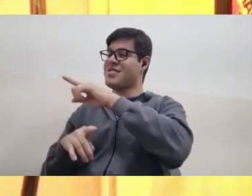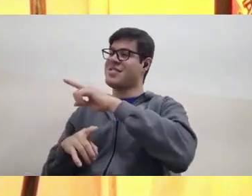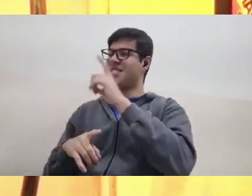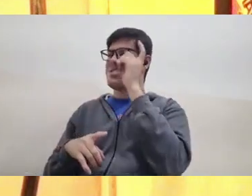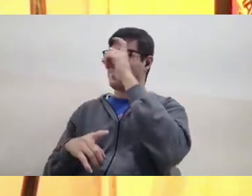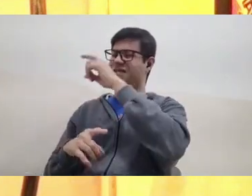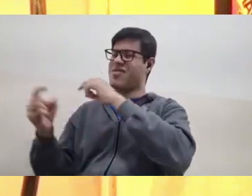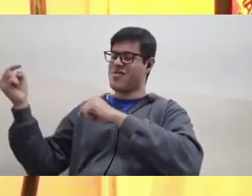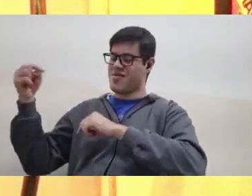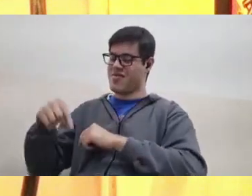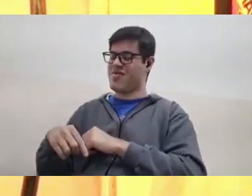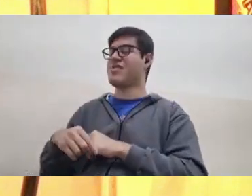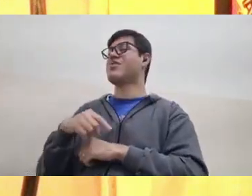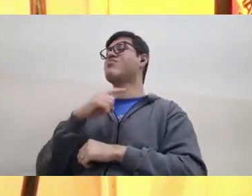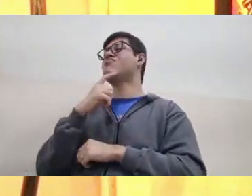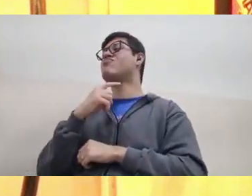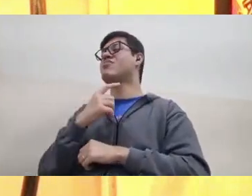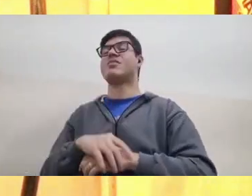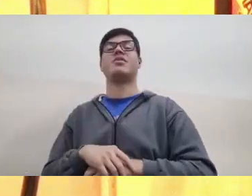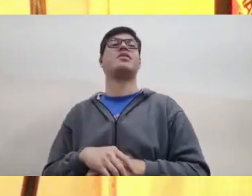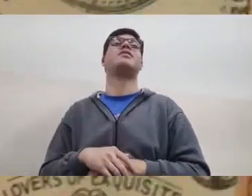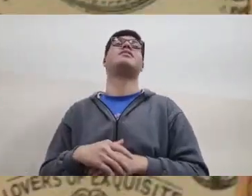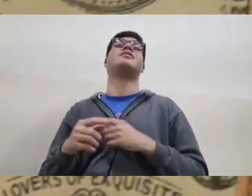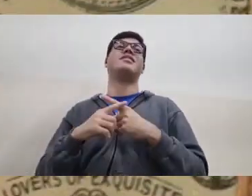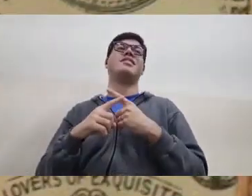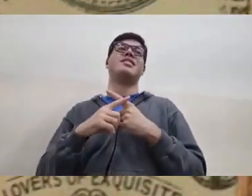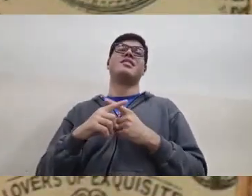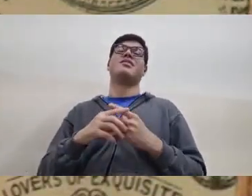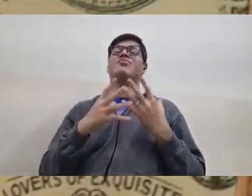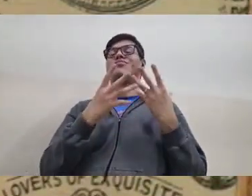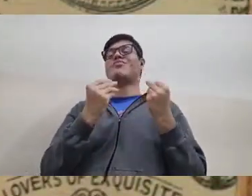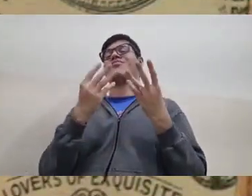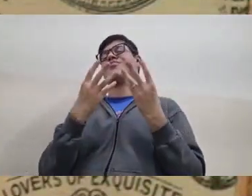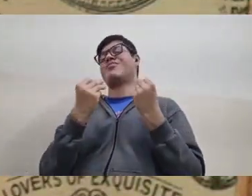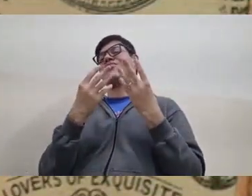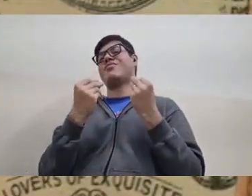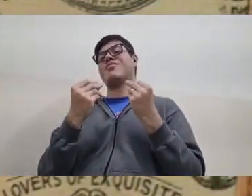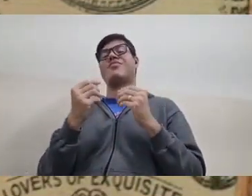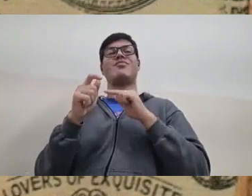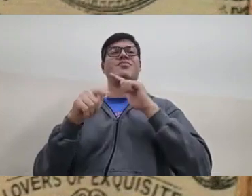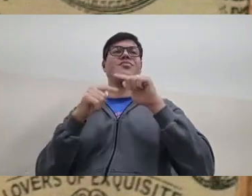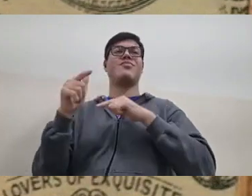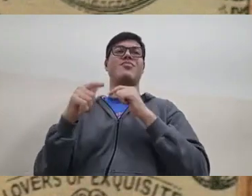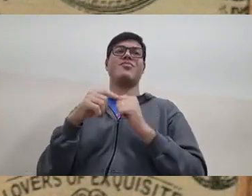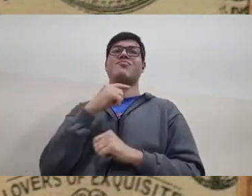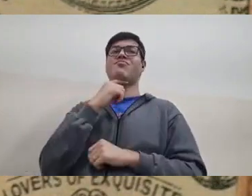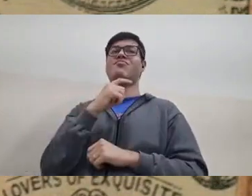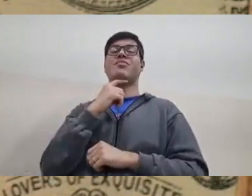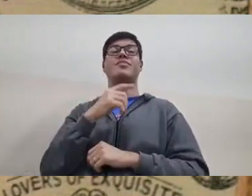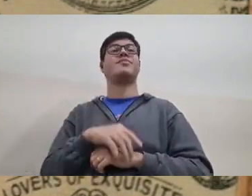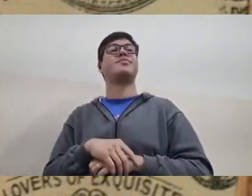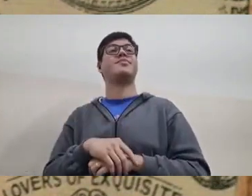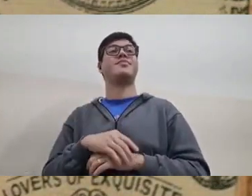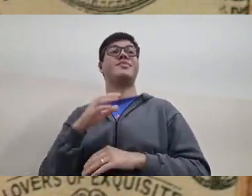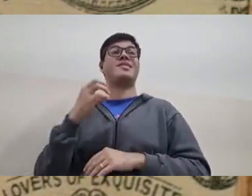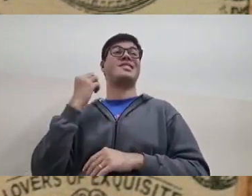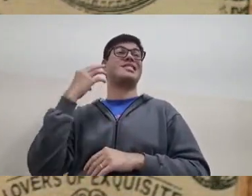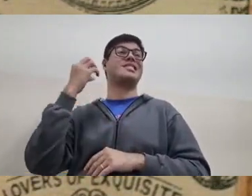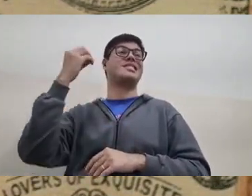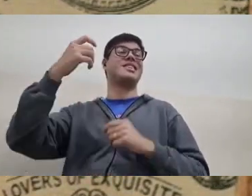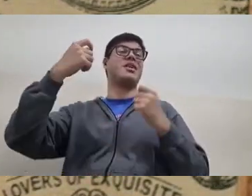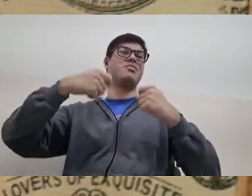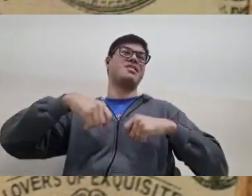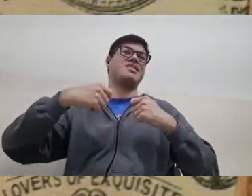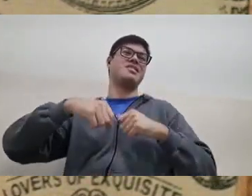difícil de vir viu Tem muita coisa cerveja eu falei que não podia vir hoje porque eu tinha que